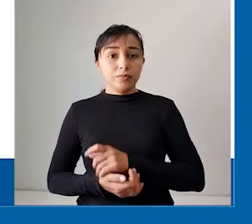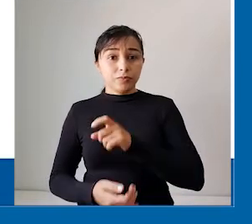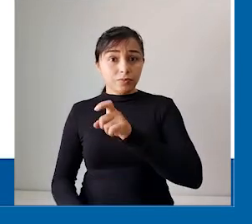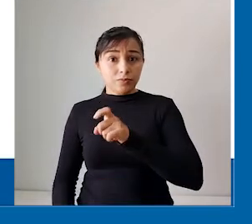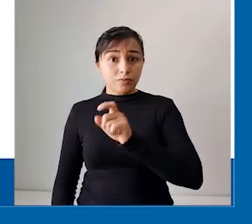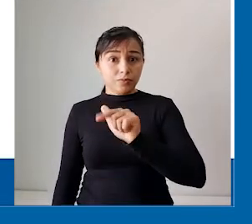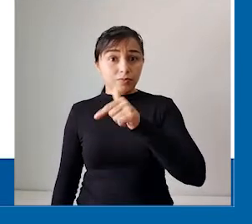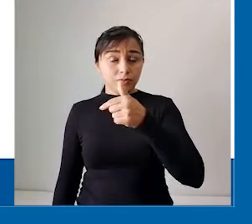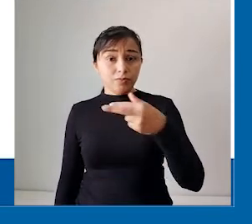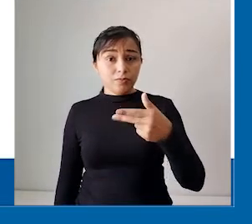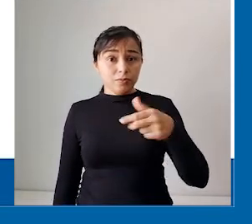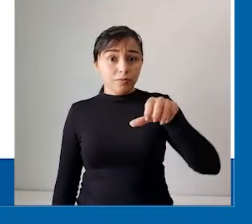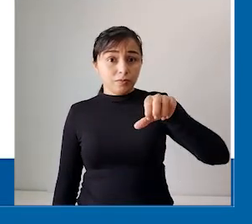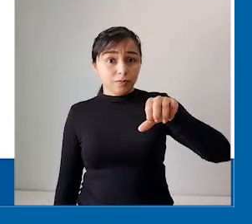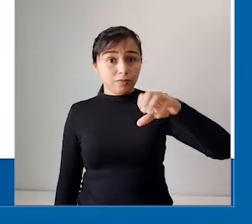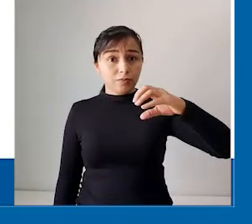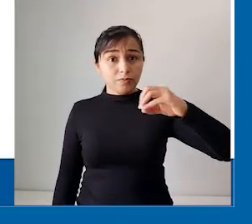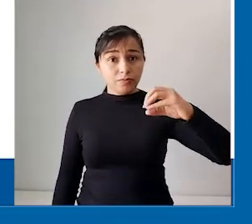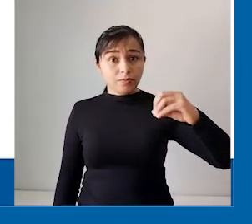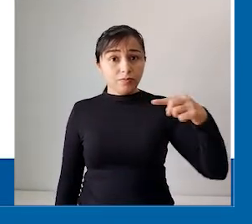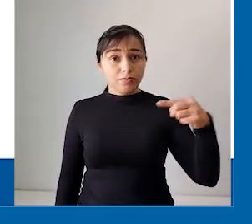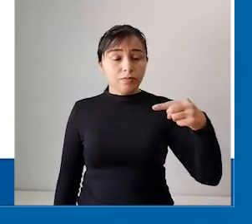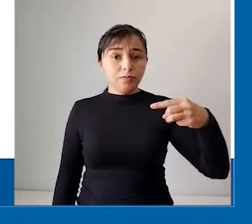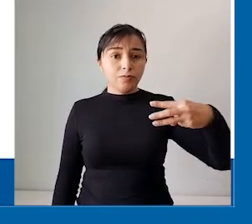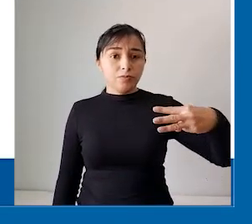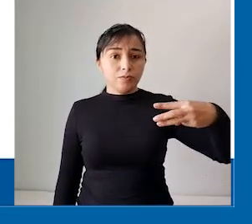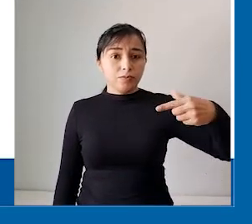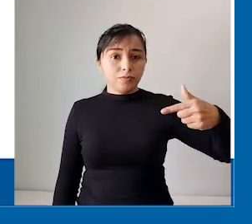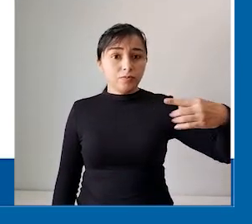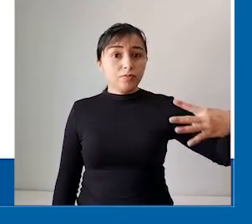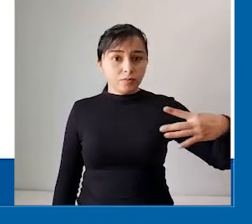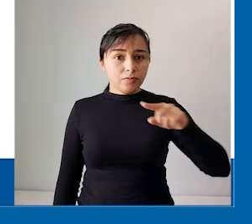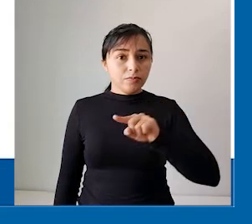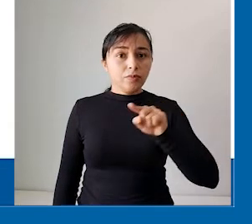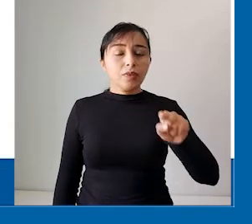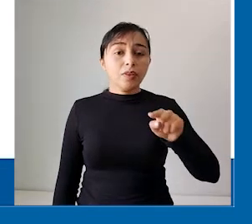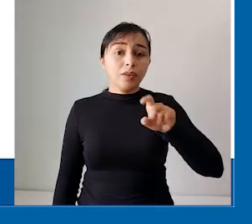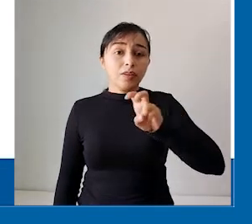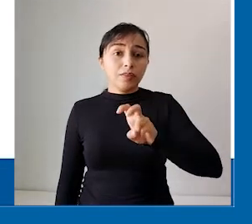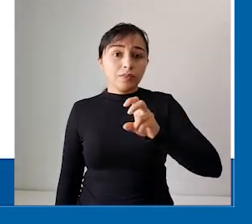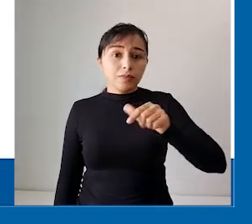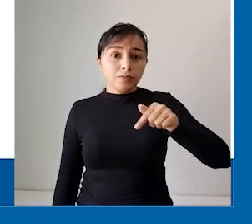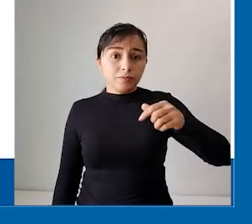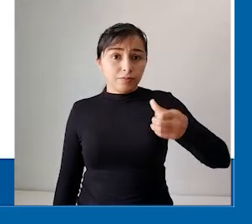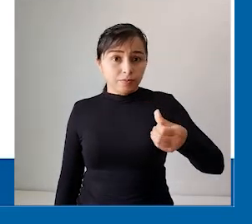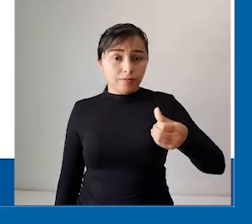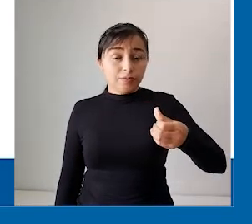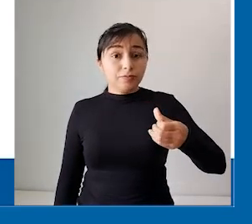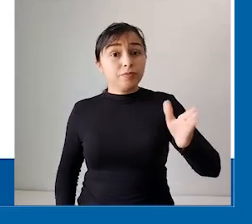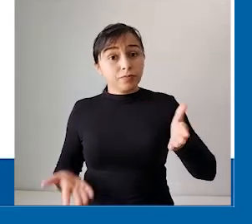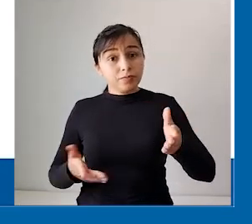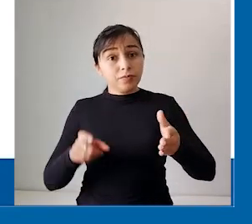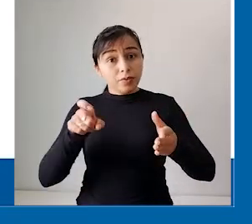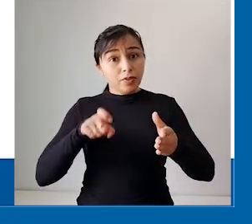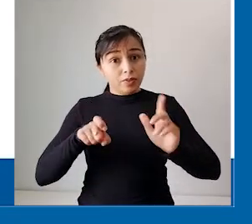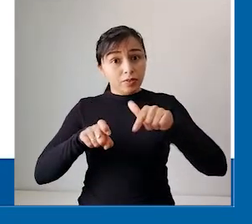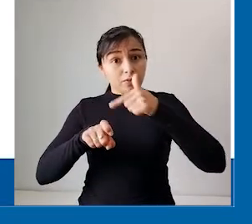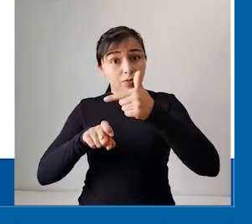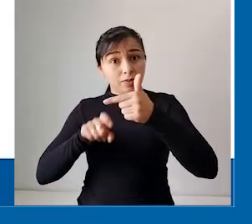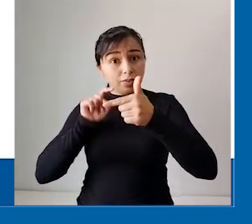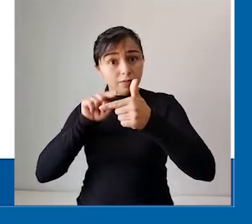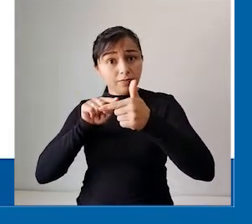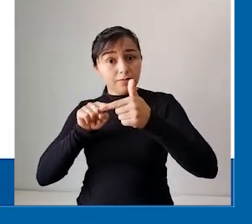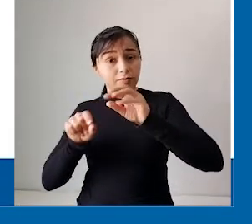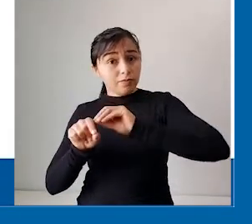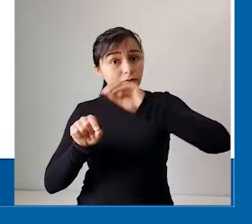Continuando, 900 menos 324, 576. Quem está ao quadrado vai passar tirando essa